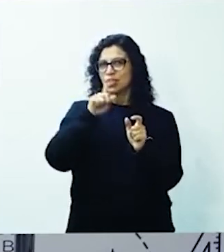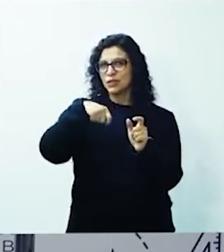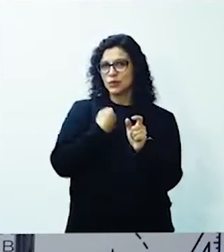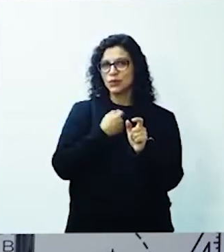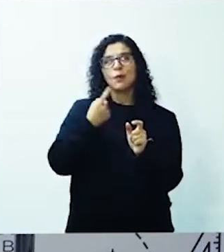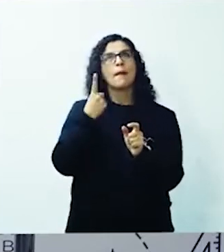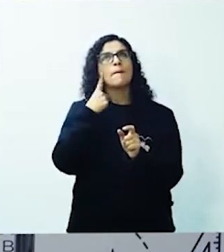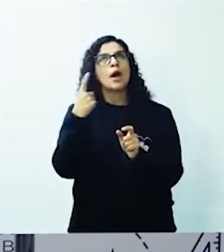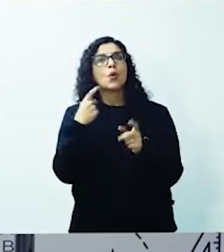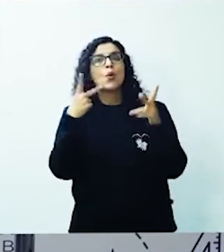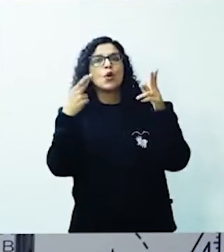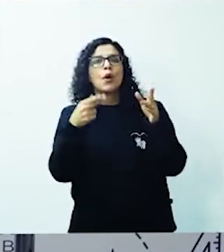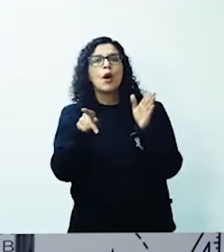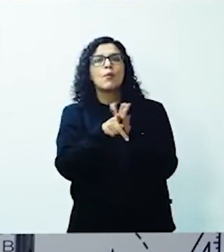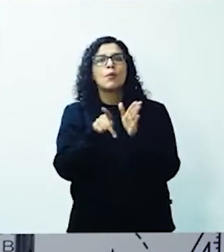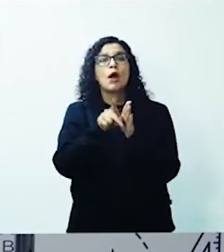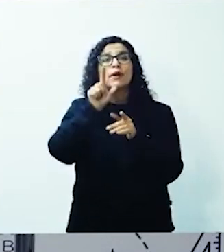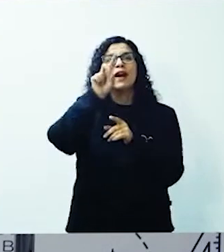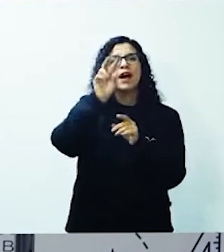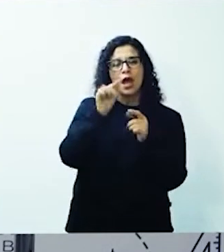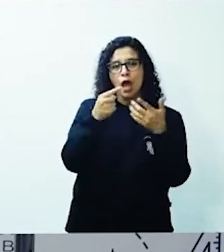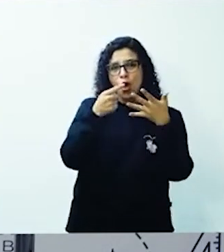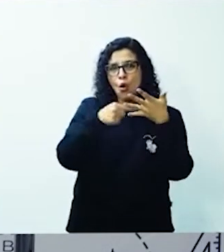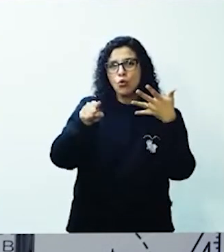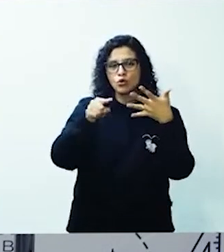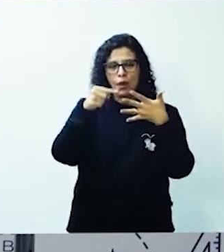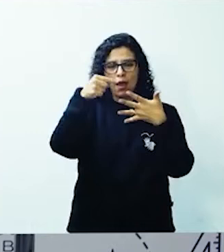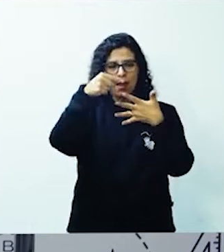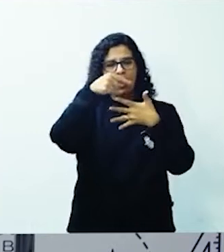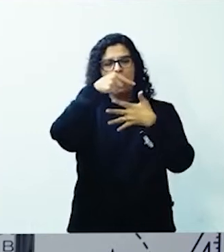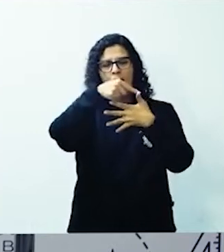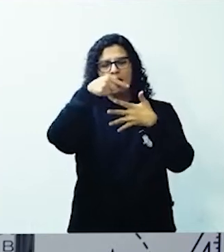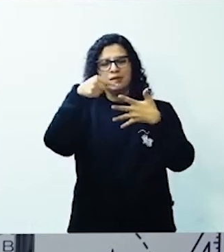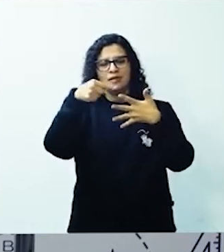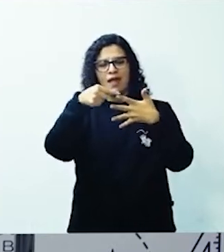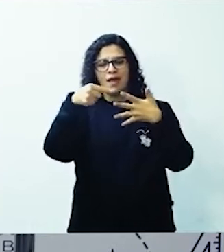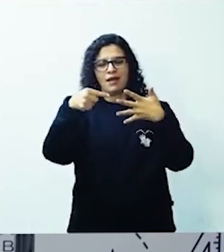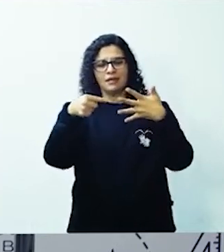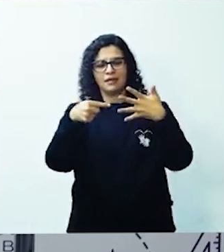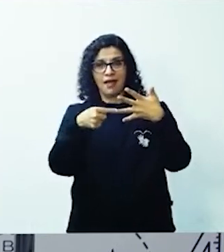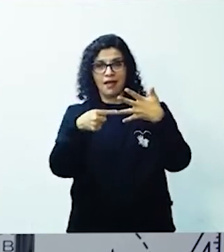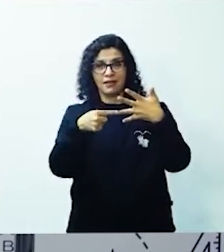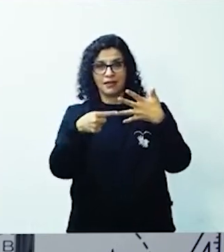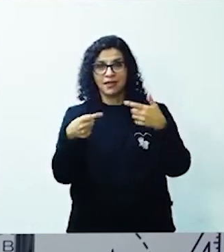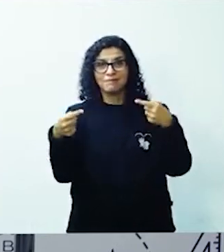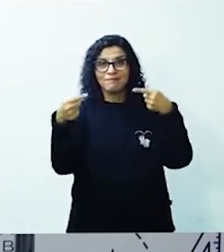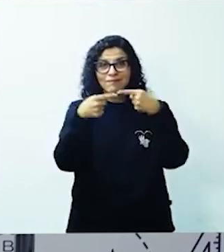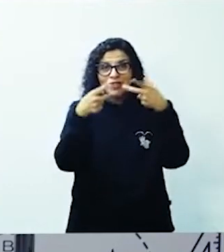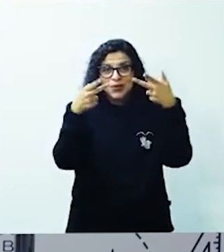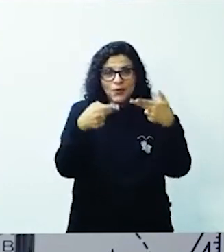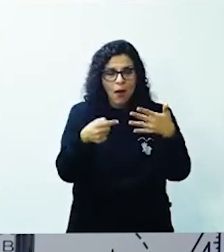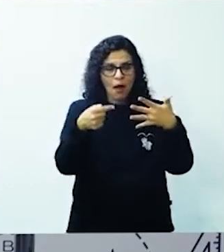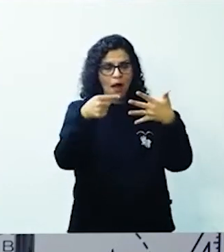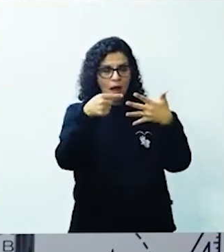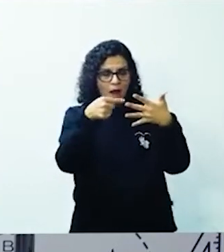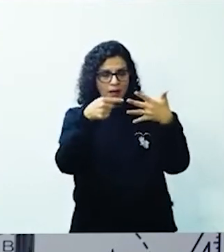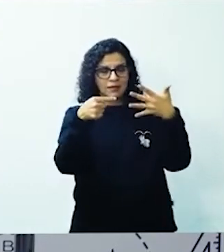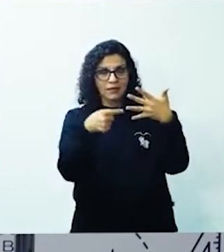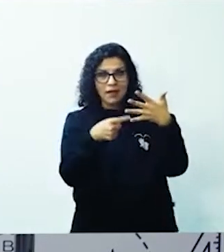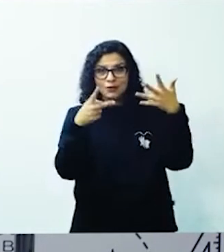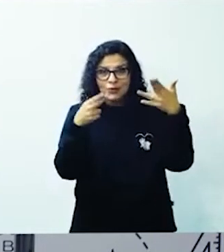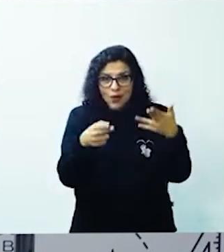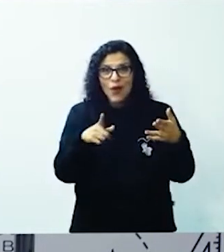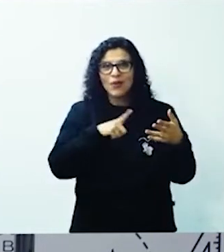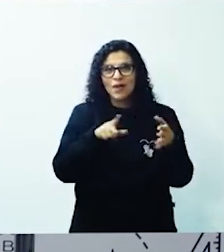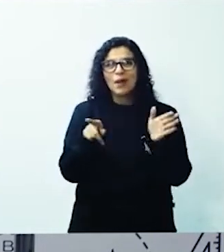do som que as palavras produzem, que vão formar essas rimas e dar o ritmo de leitura